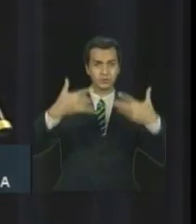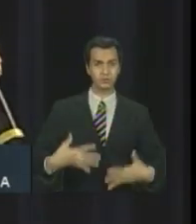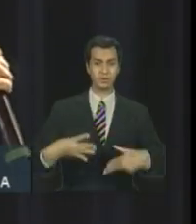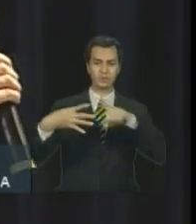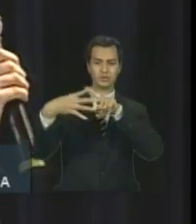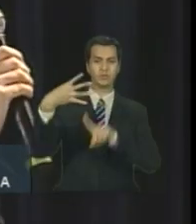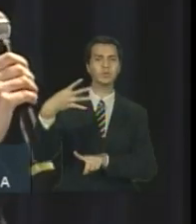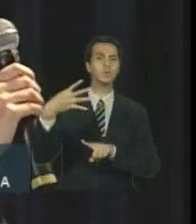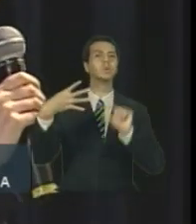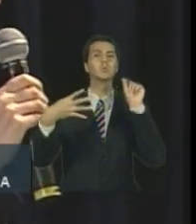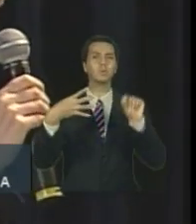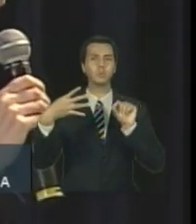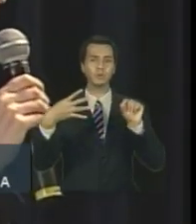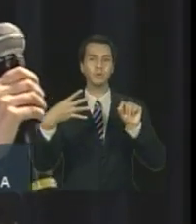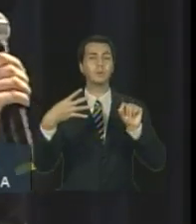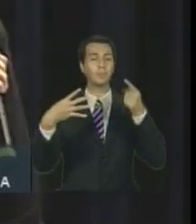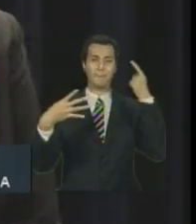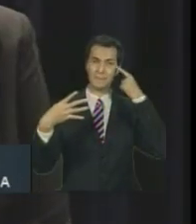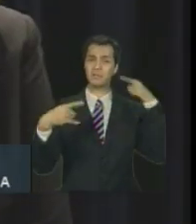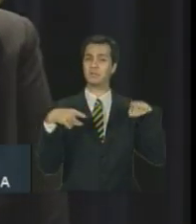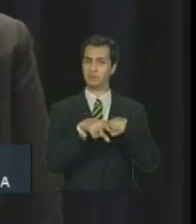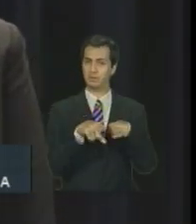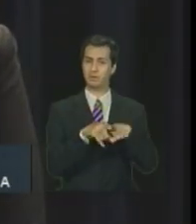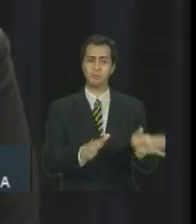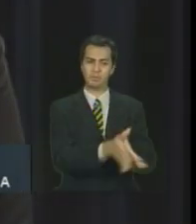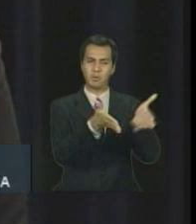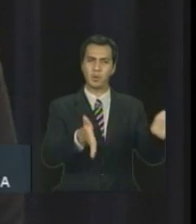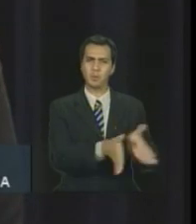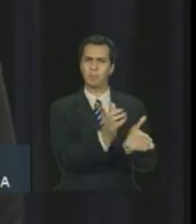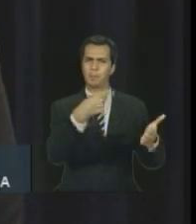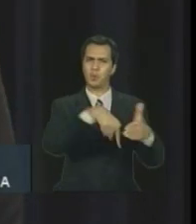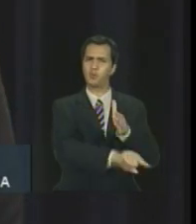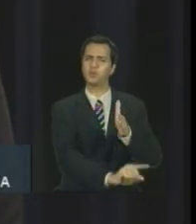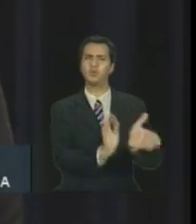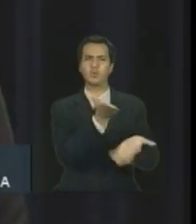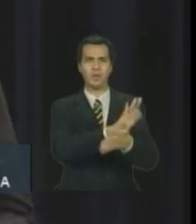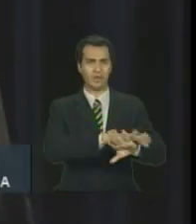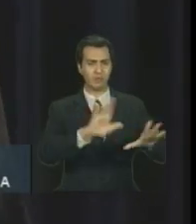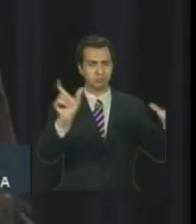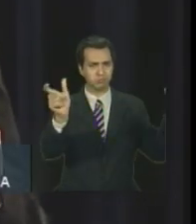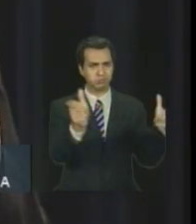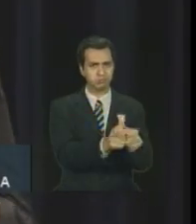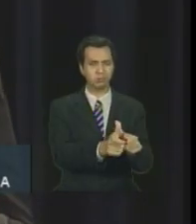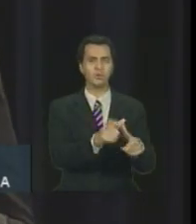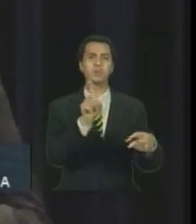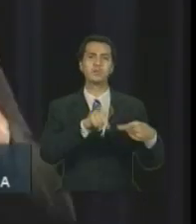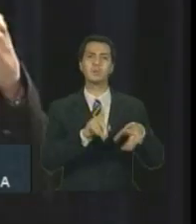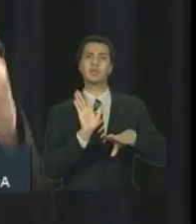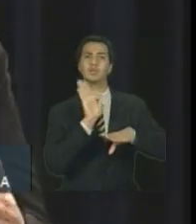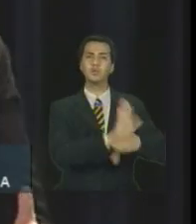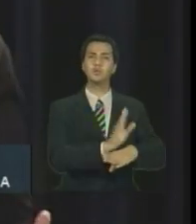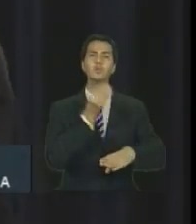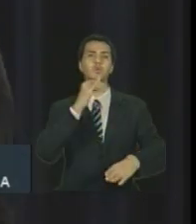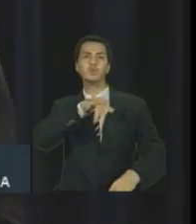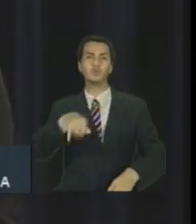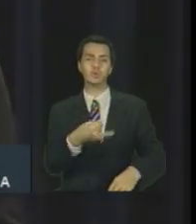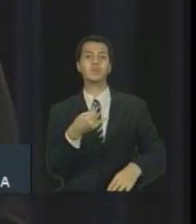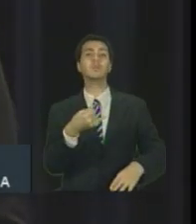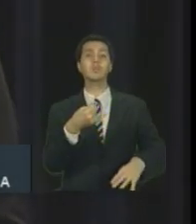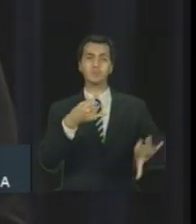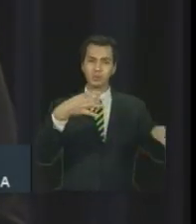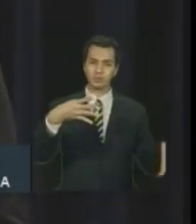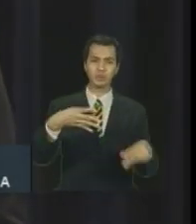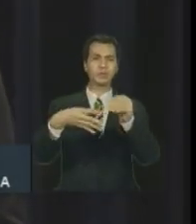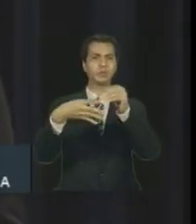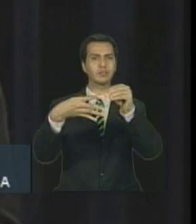superação da miséria extrema e o acesso a oportunidades estão presentes em todos estes 4